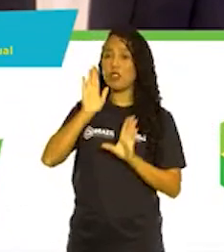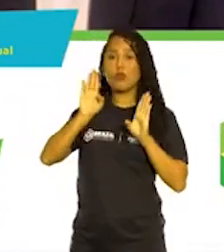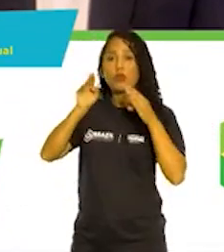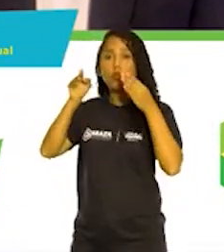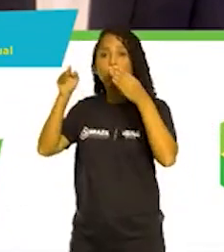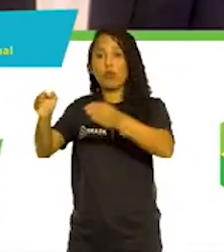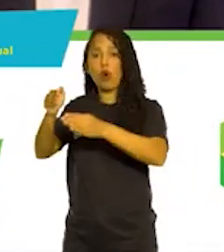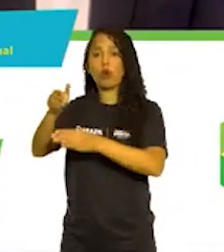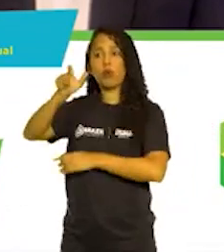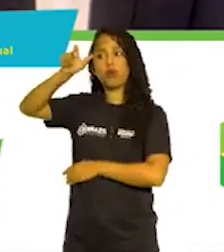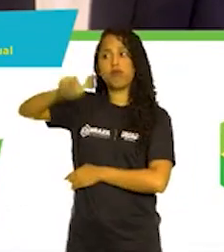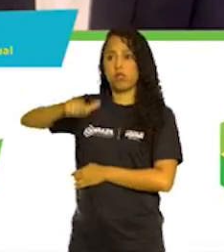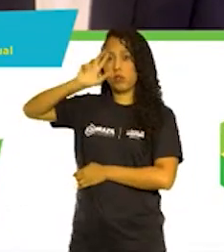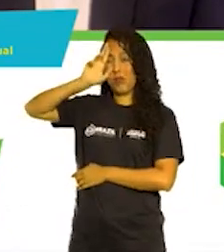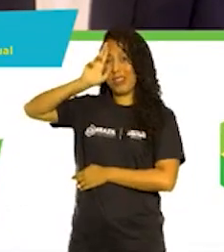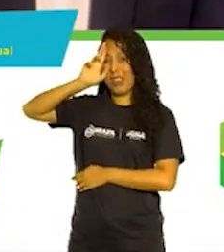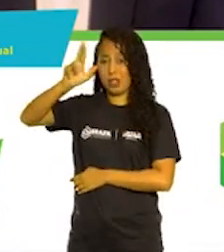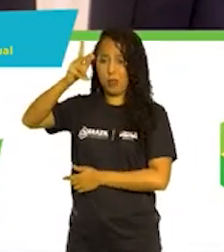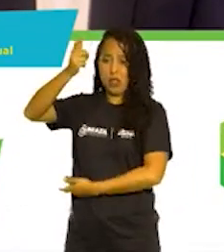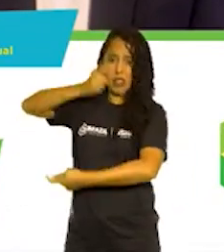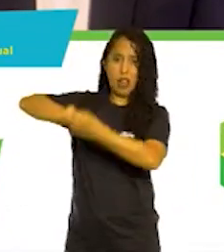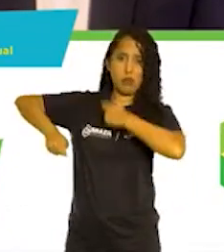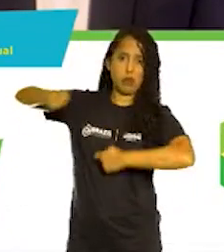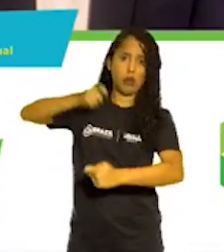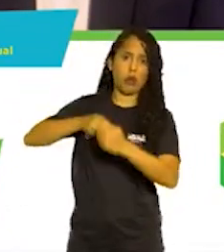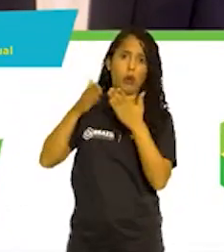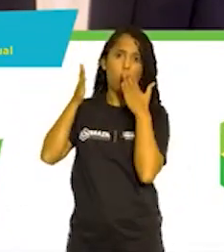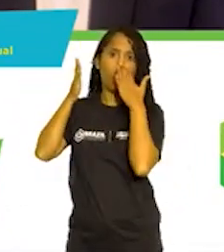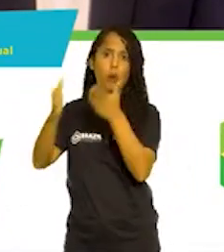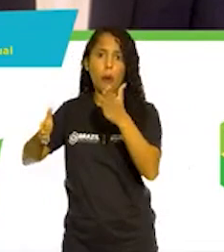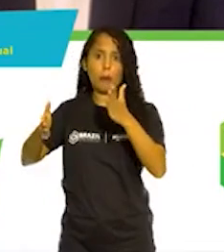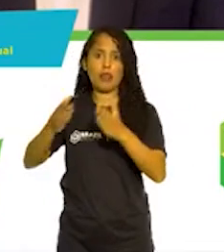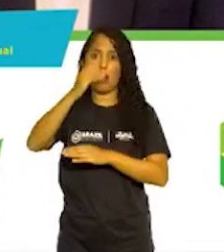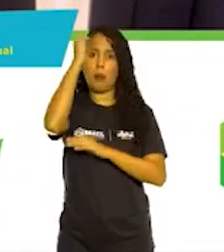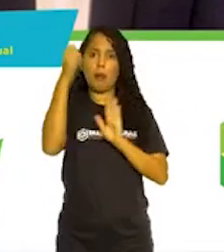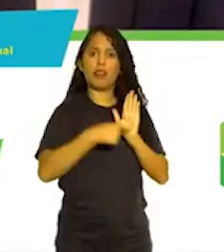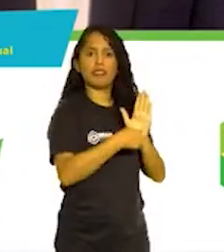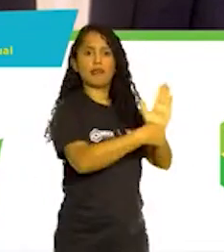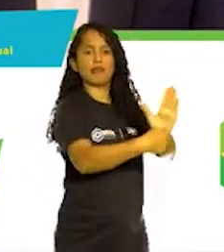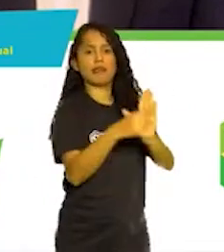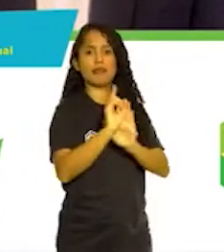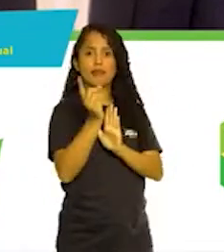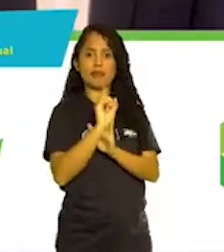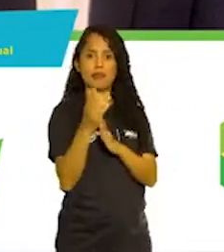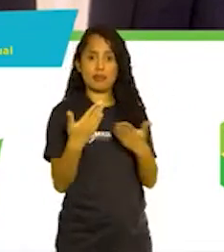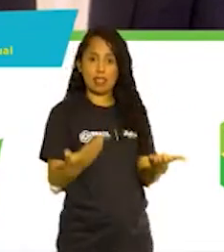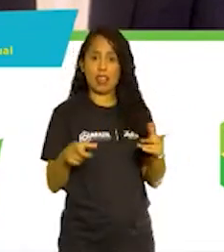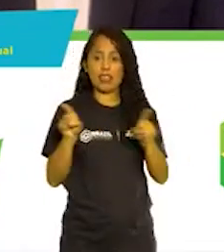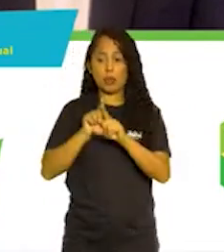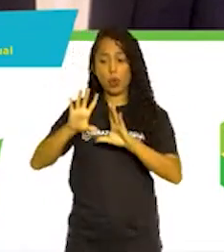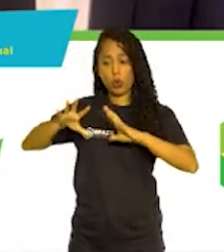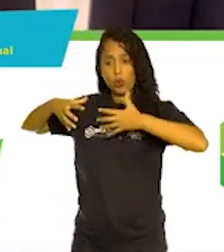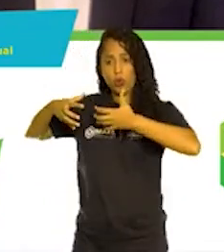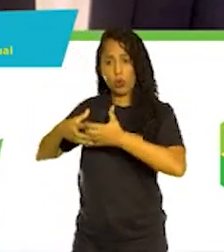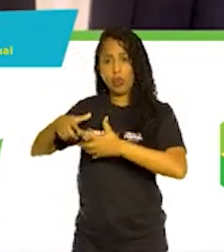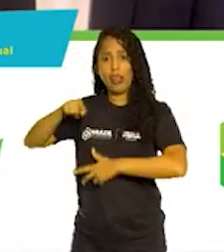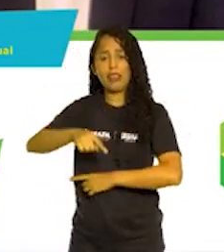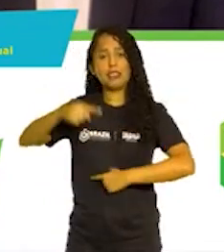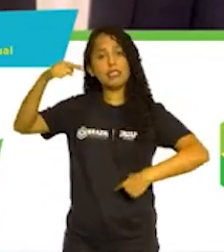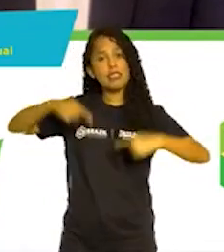dedicados à área fiscal, até entre os economistas, né, o conjunto de economistas, esse debate é